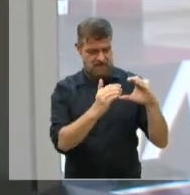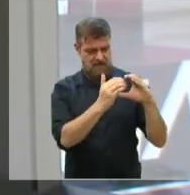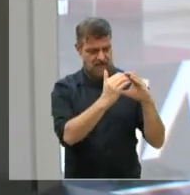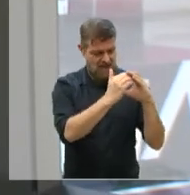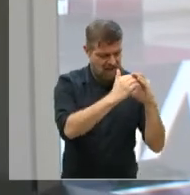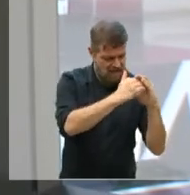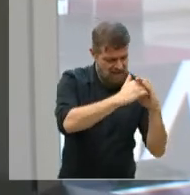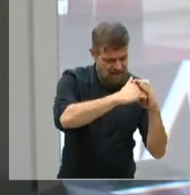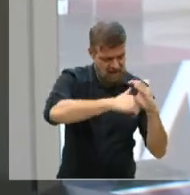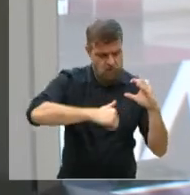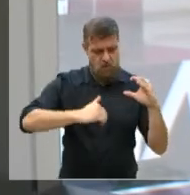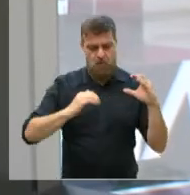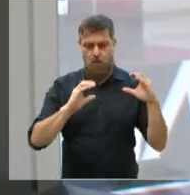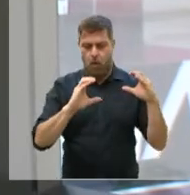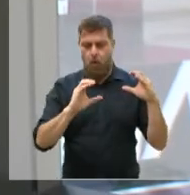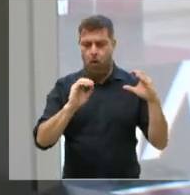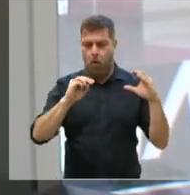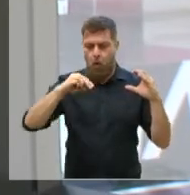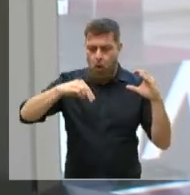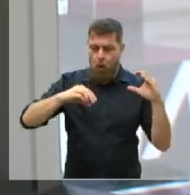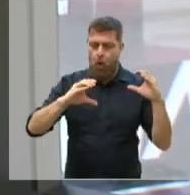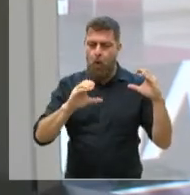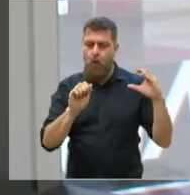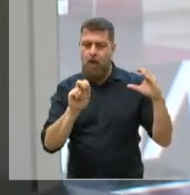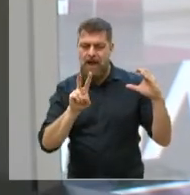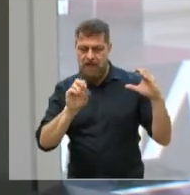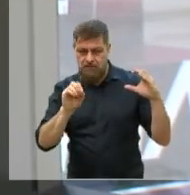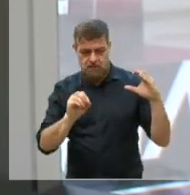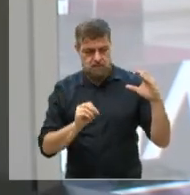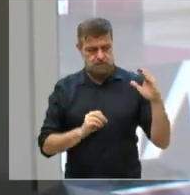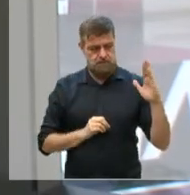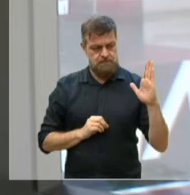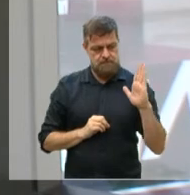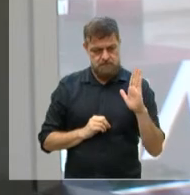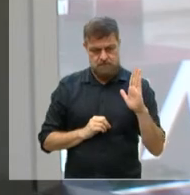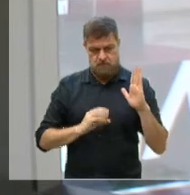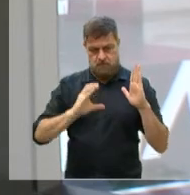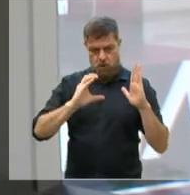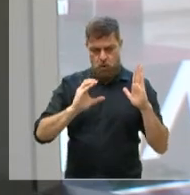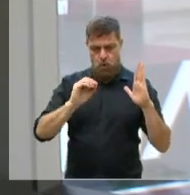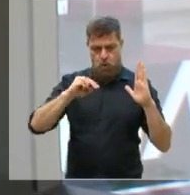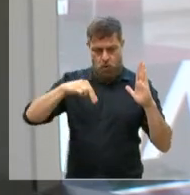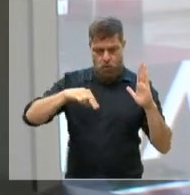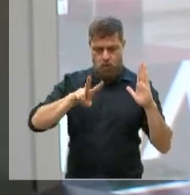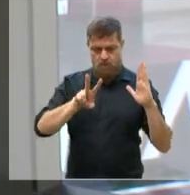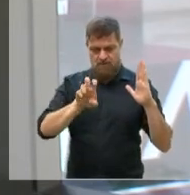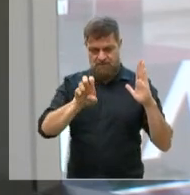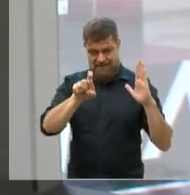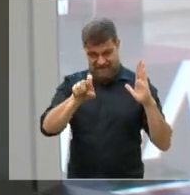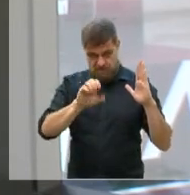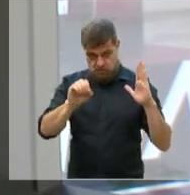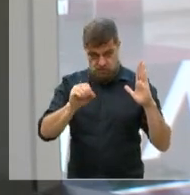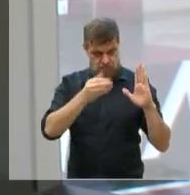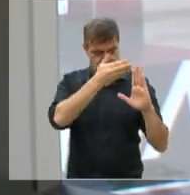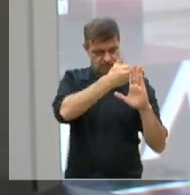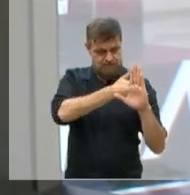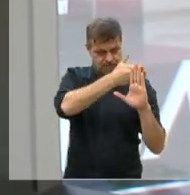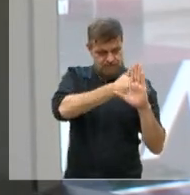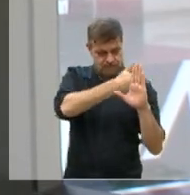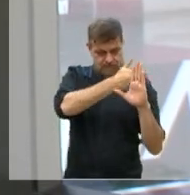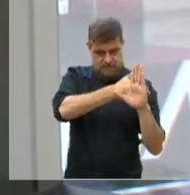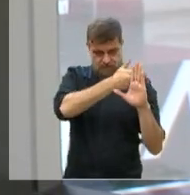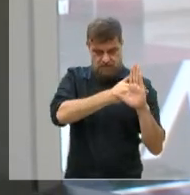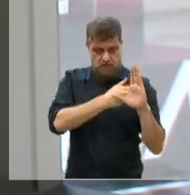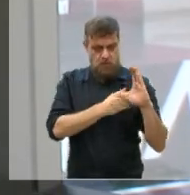cavo o espelho, então é côncavo. E se eu viro do outro lado, ele é convexo. Por quê? É a parte externa de uma circunferência.